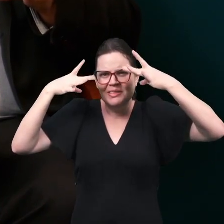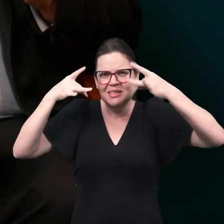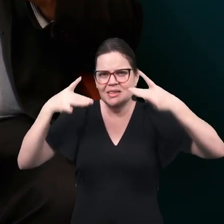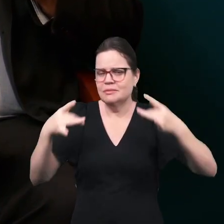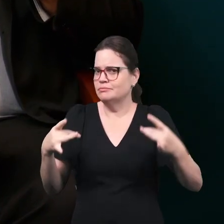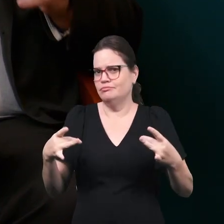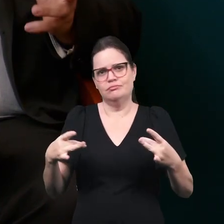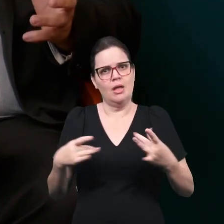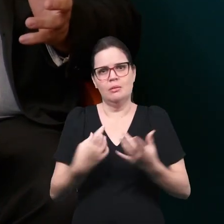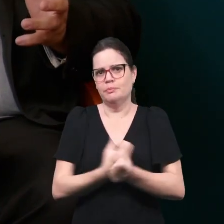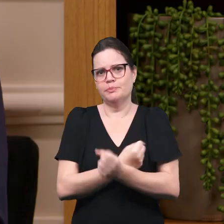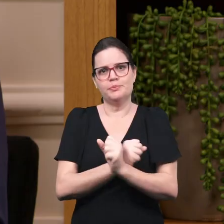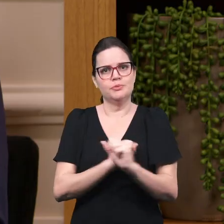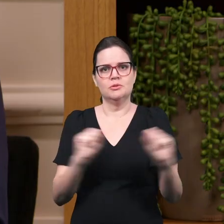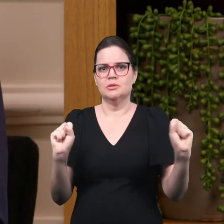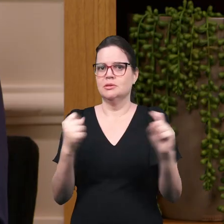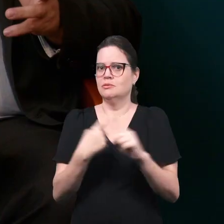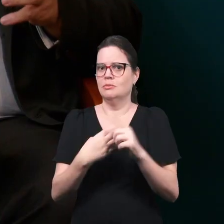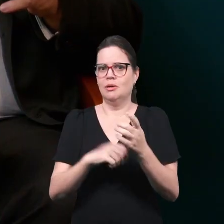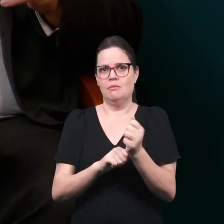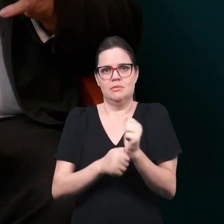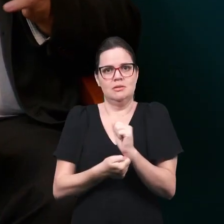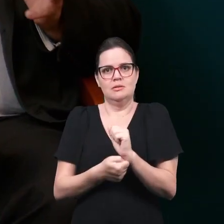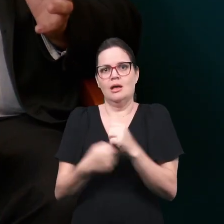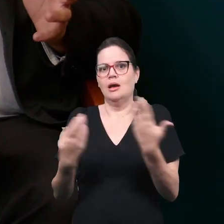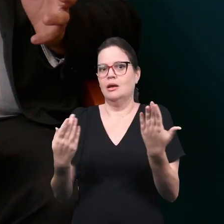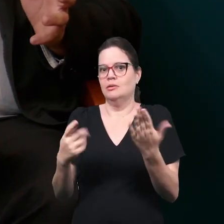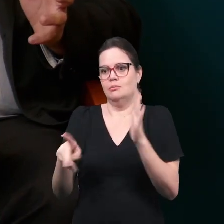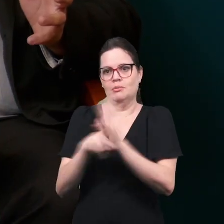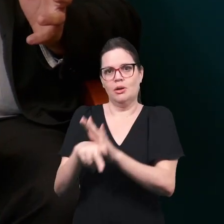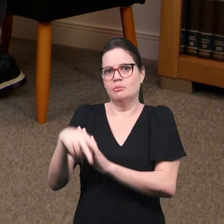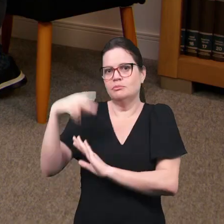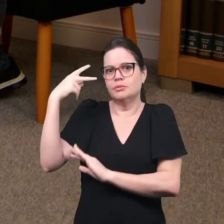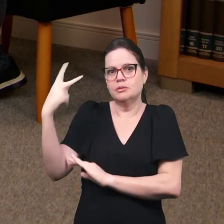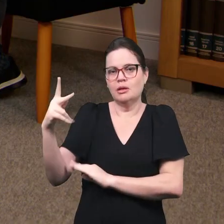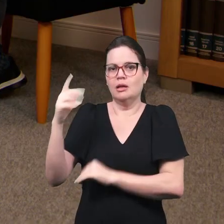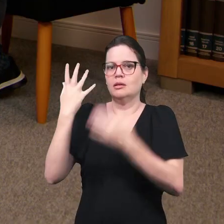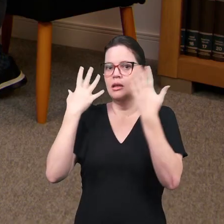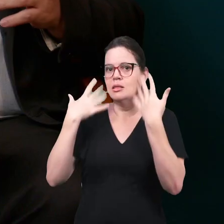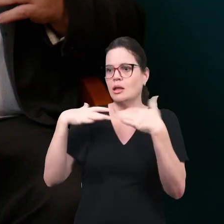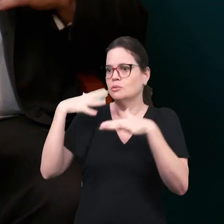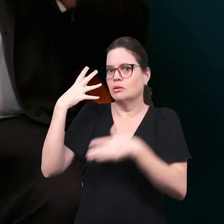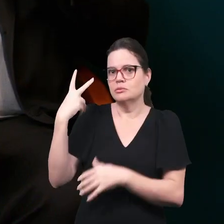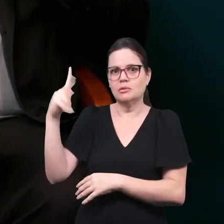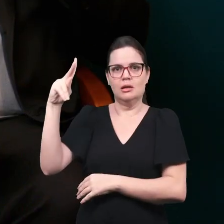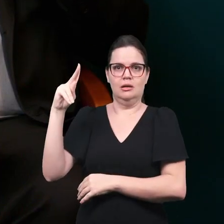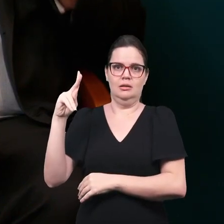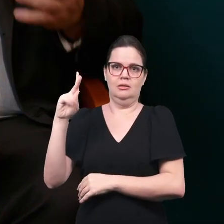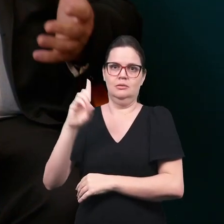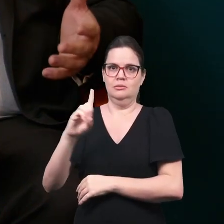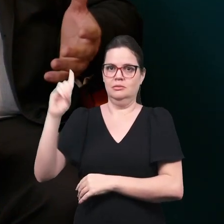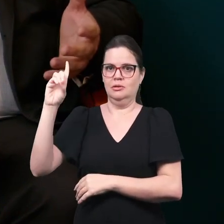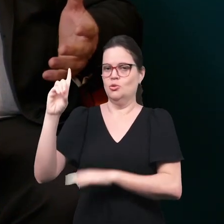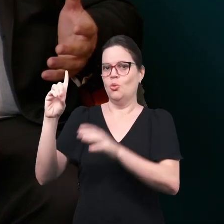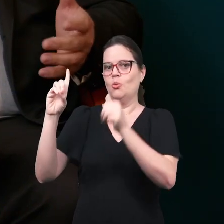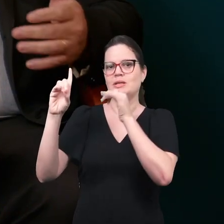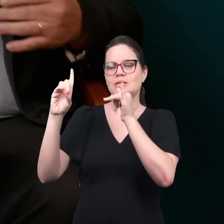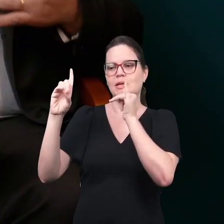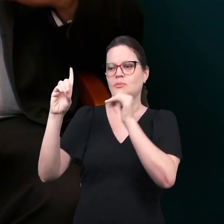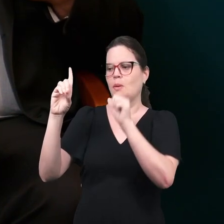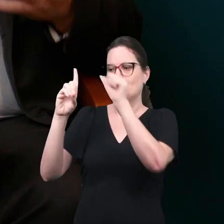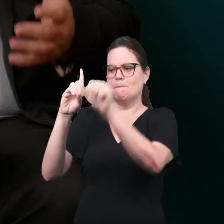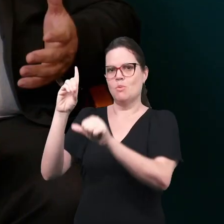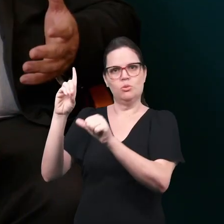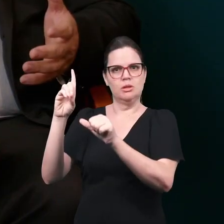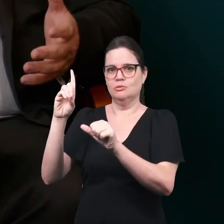são naturais, Amém. que são exclusivos de Deus. Perfeito. Deus, ele é imutável. Deus,